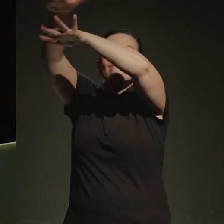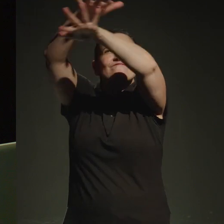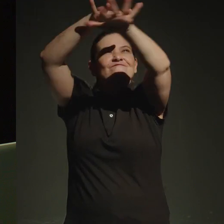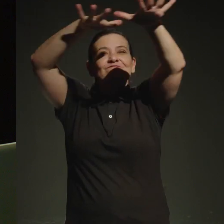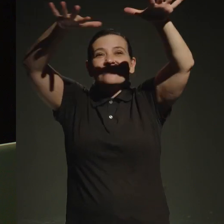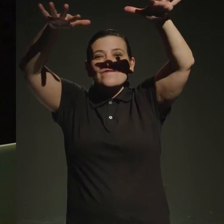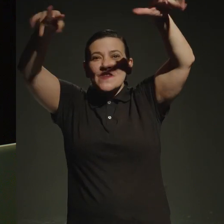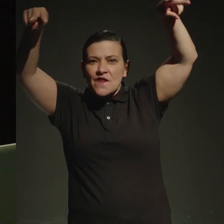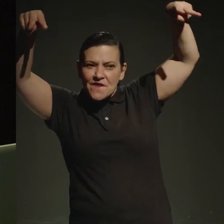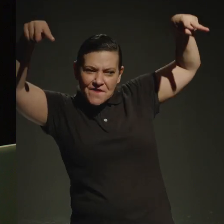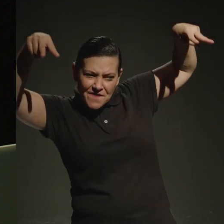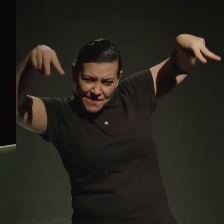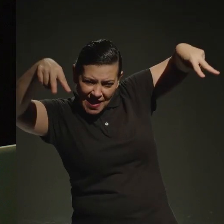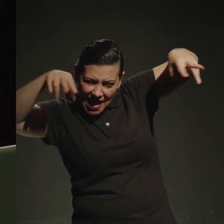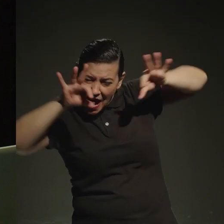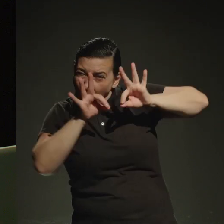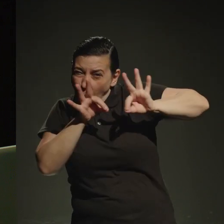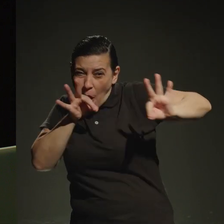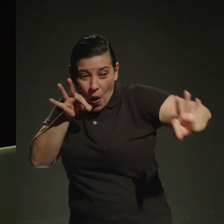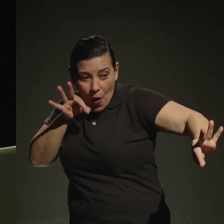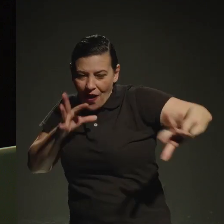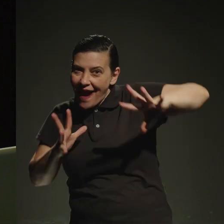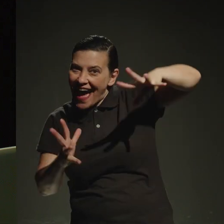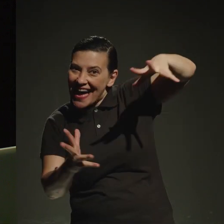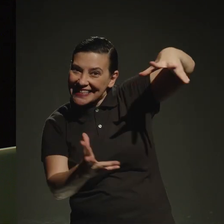diz que a Terra é azul.